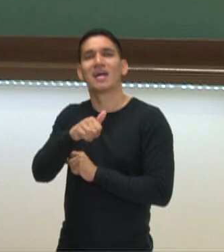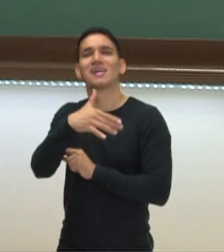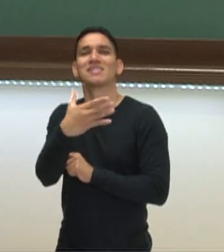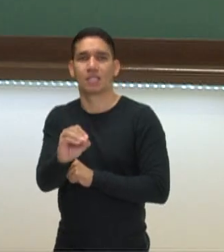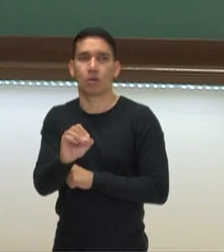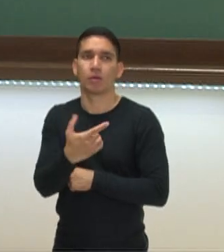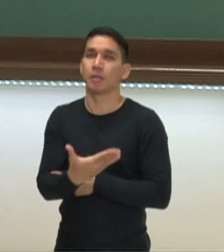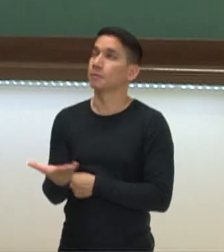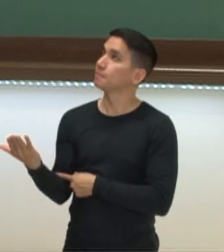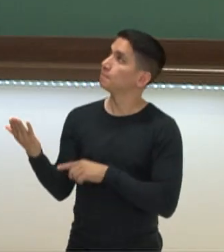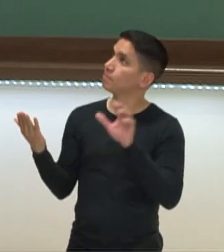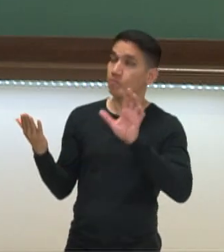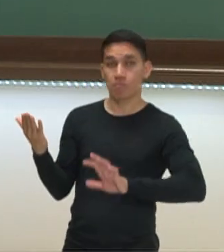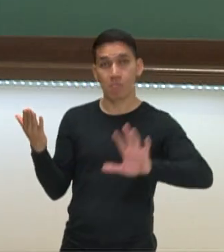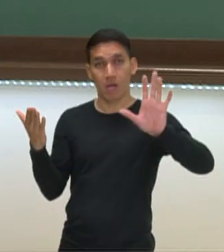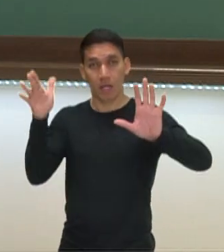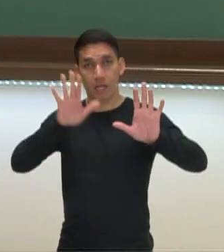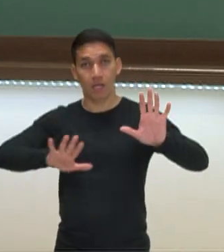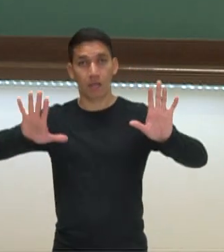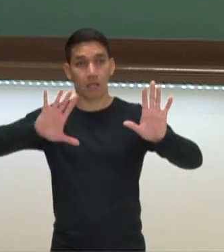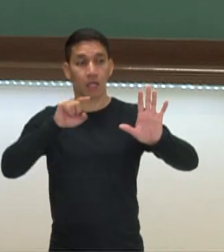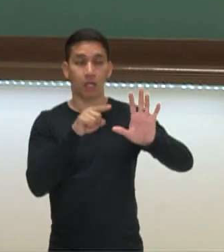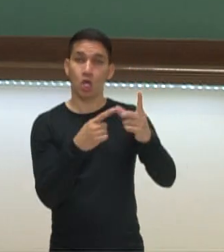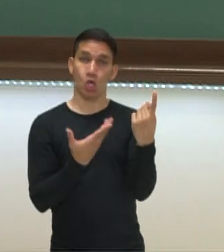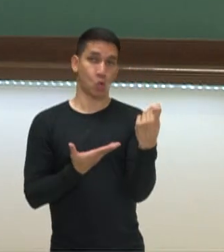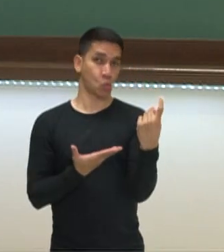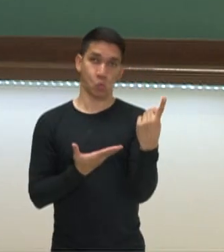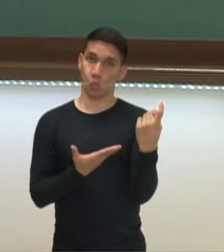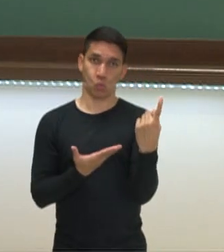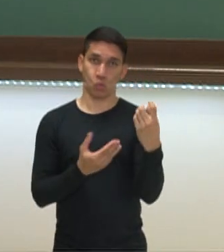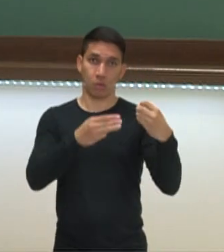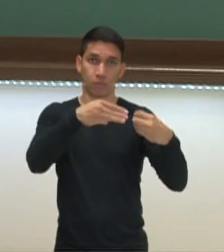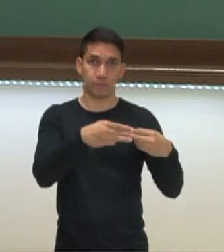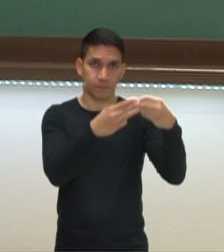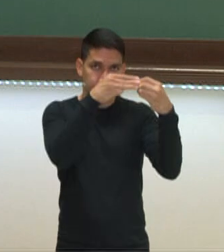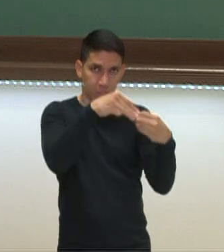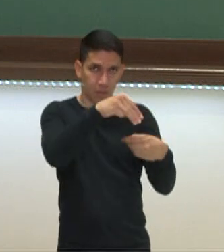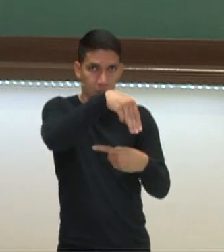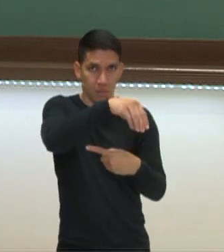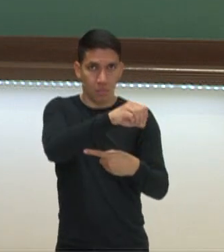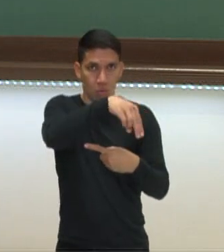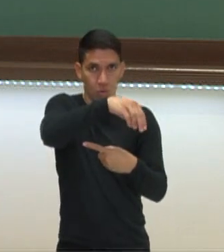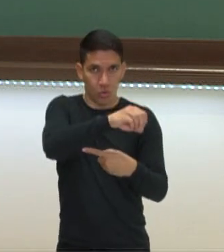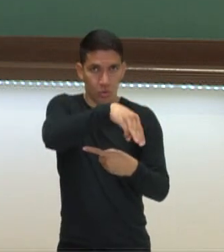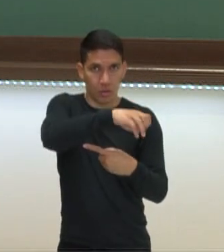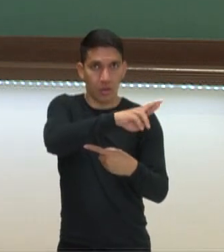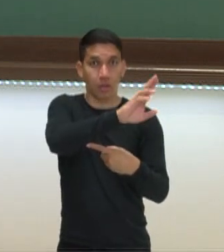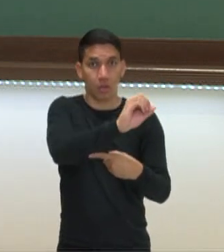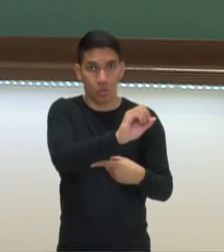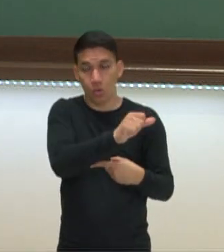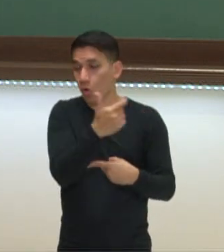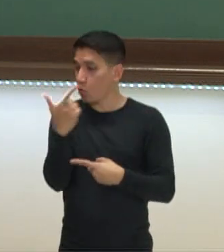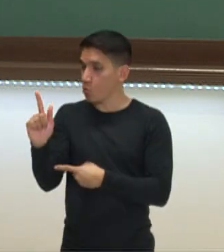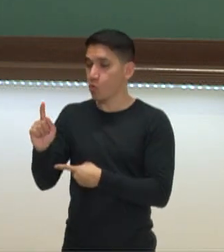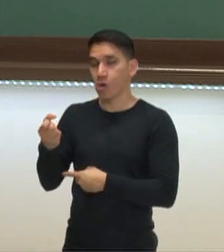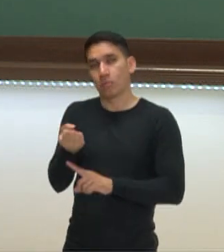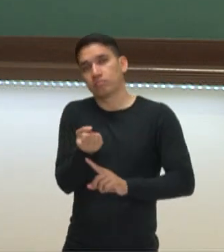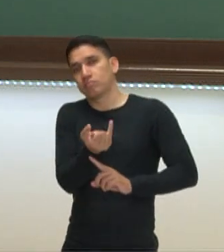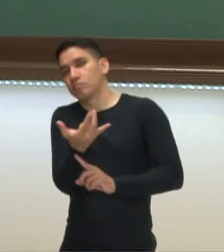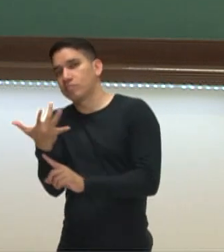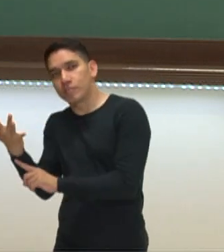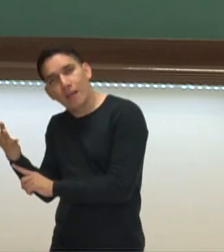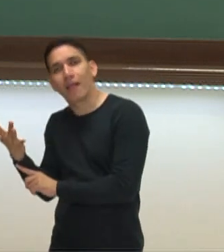duas imagens, uma que está representado um monômero e outro que está representado